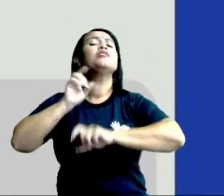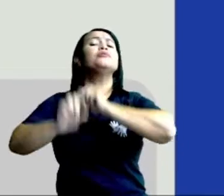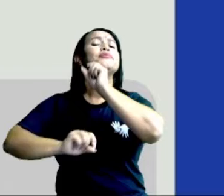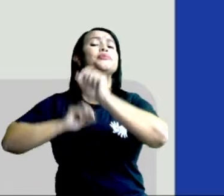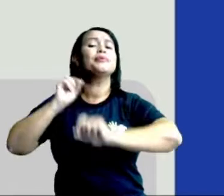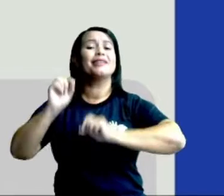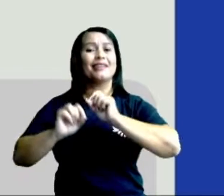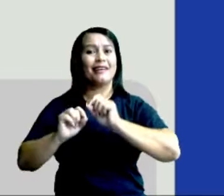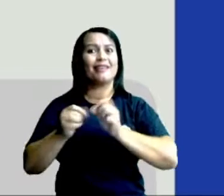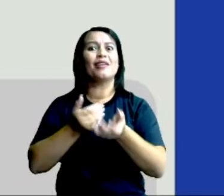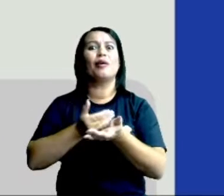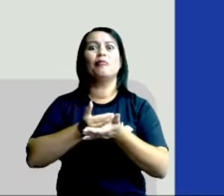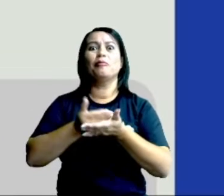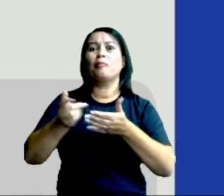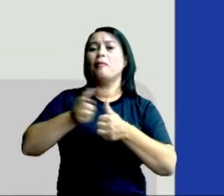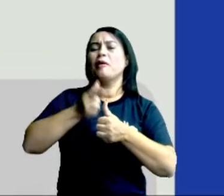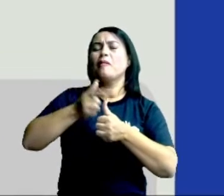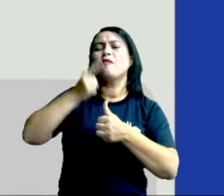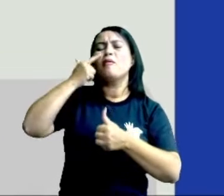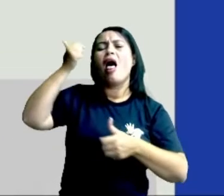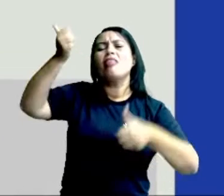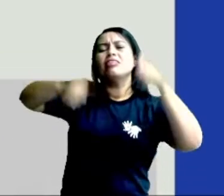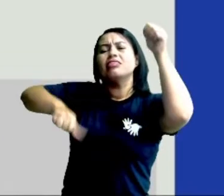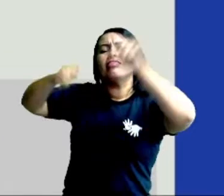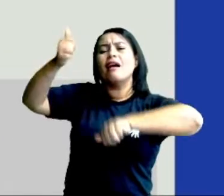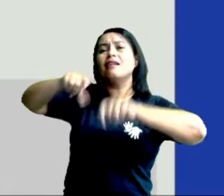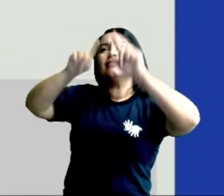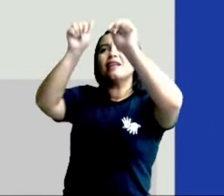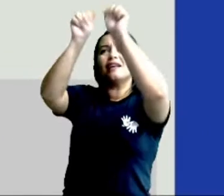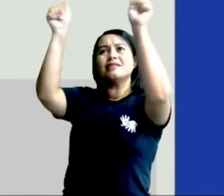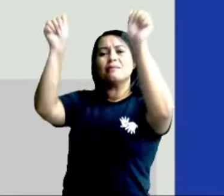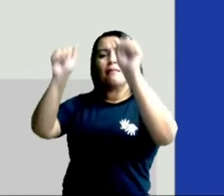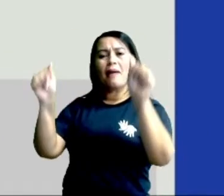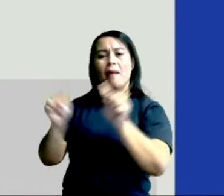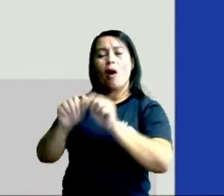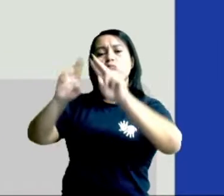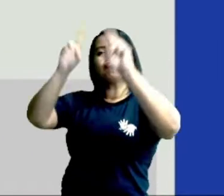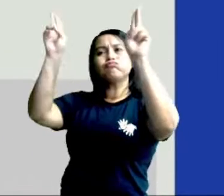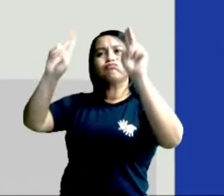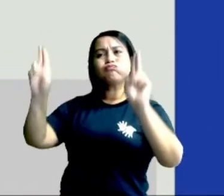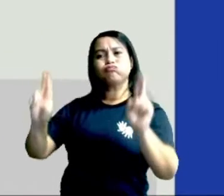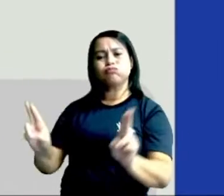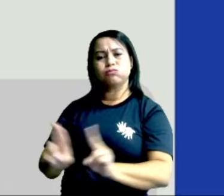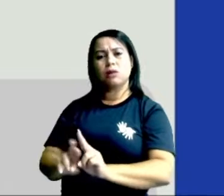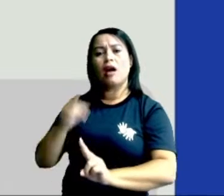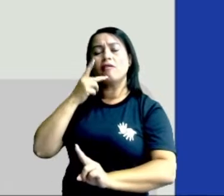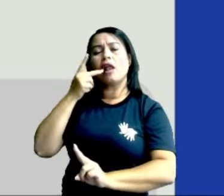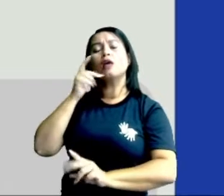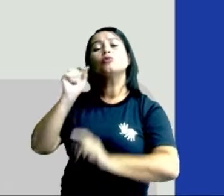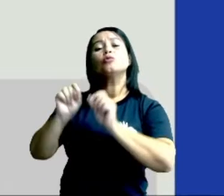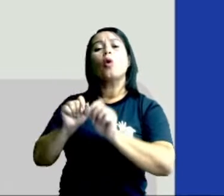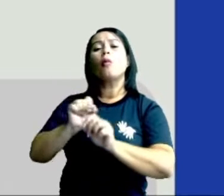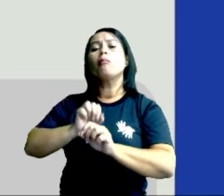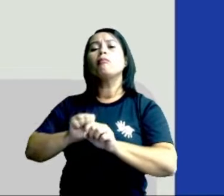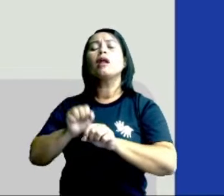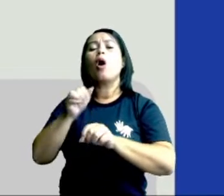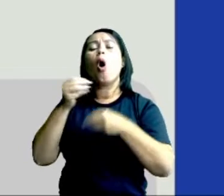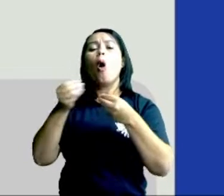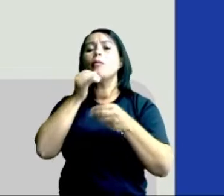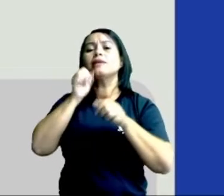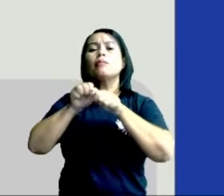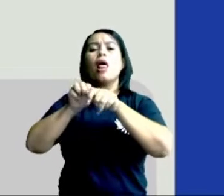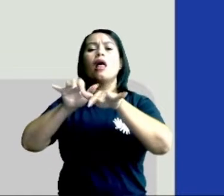E aí a gente vai primeiro analisar esse mapa que vocês estão vendo aí, que está falando sobre distribuição da